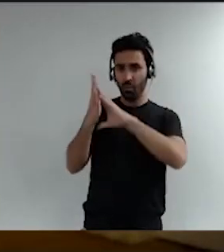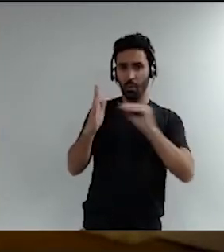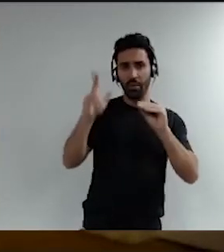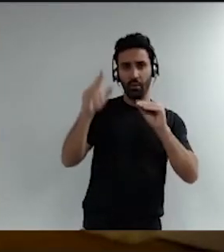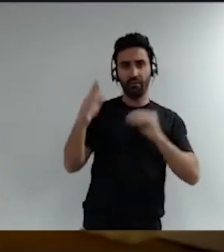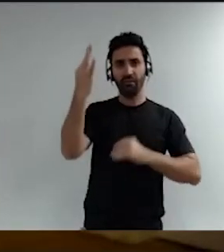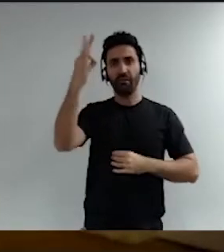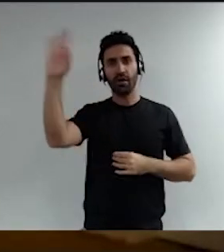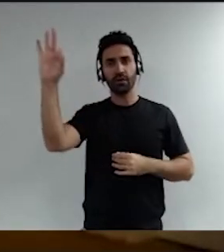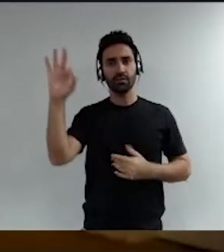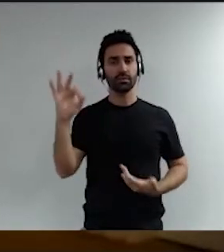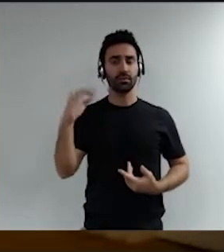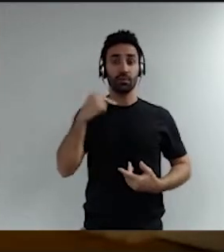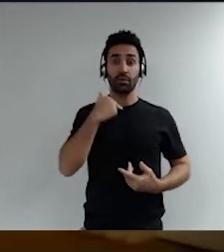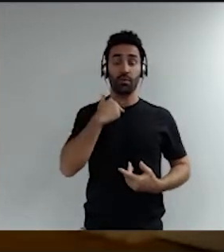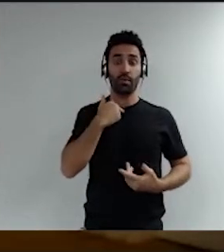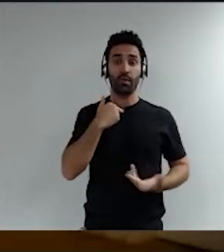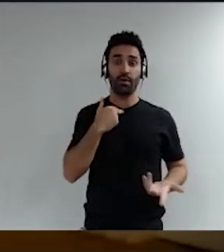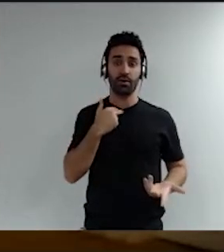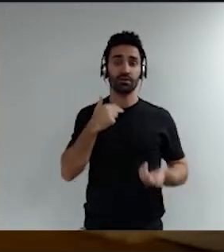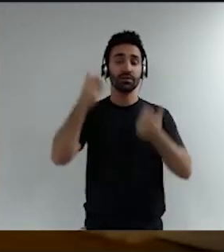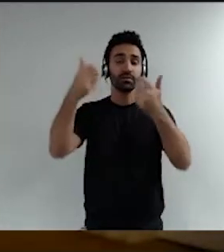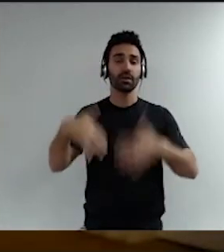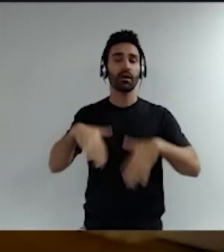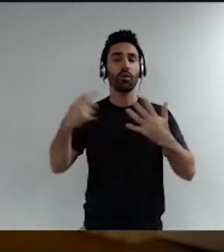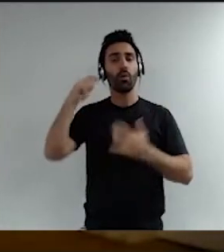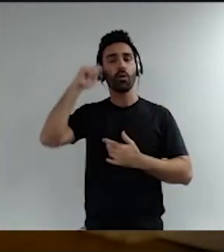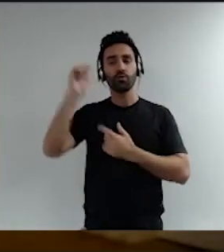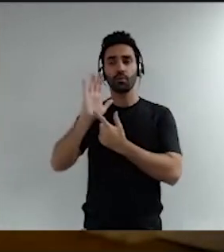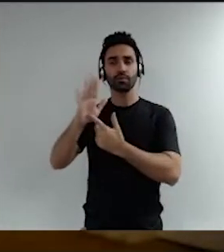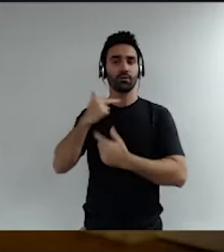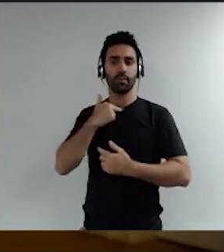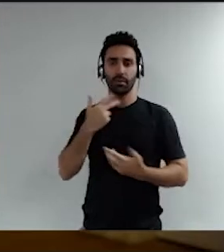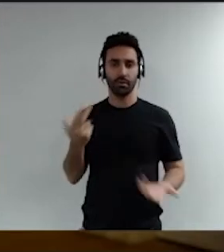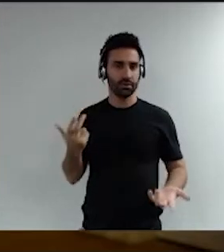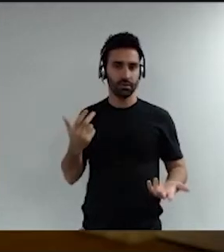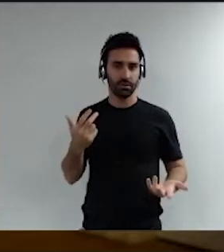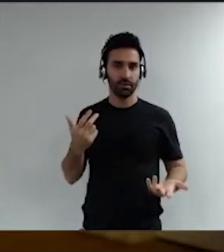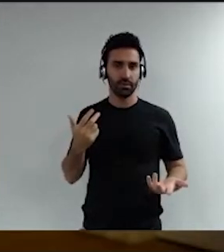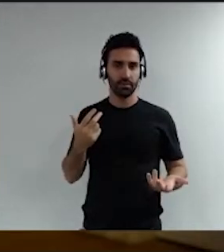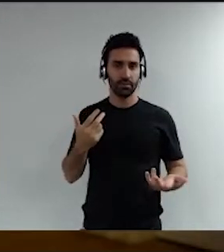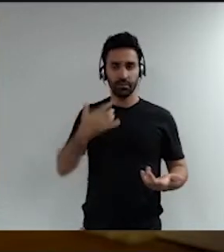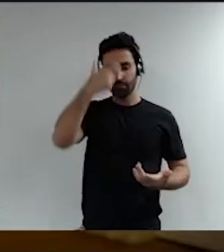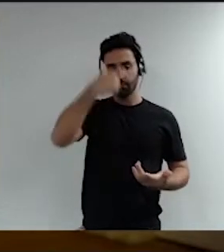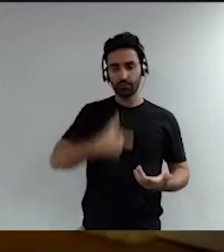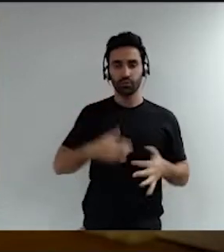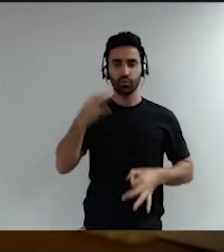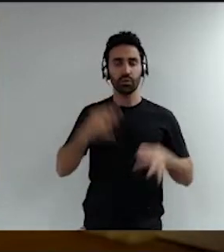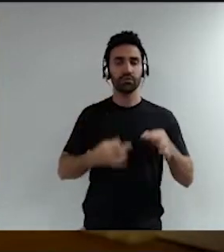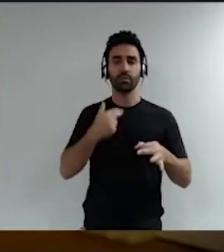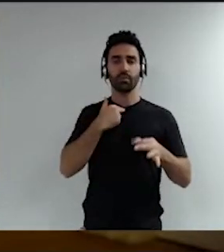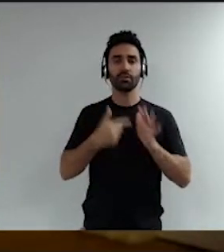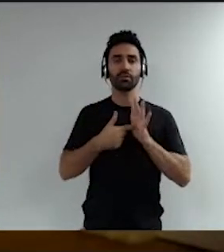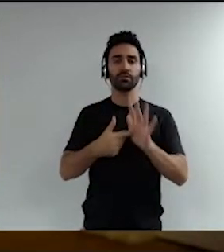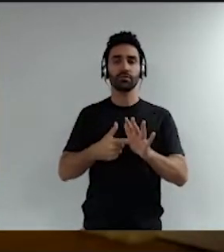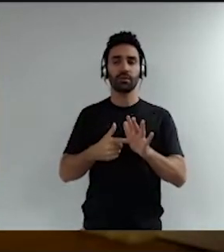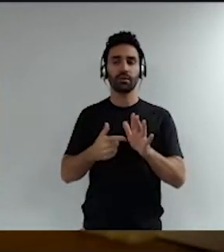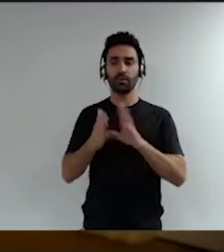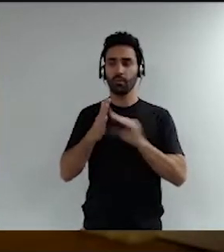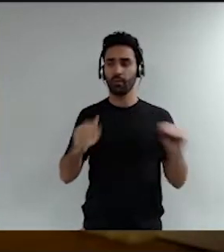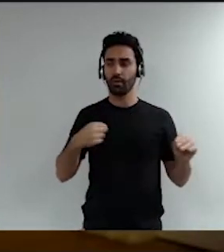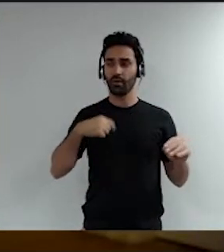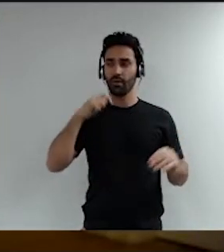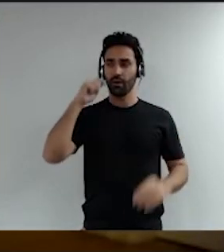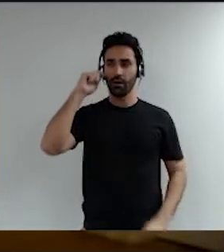pode nem citar a doutrina, só o precedente jurisprudencial, e ninguém sabe como o juiz vota. Tudo é